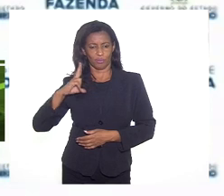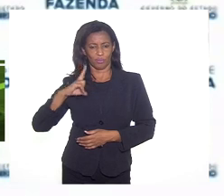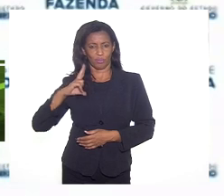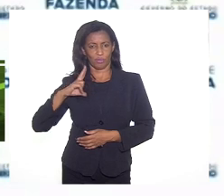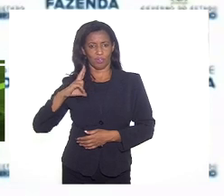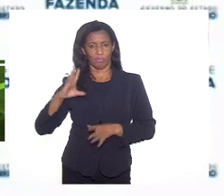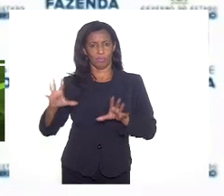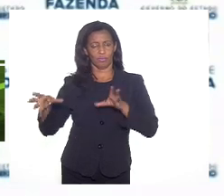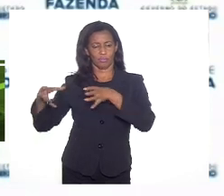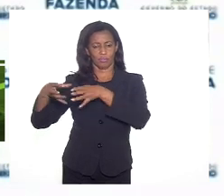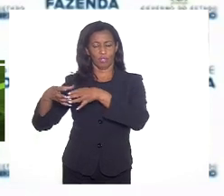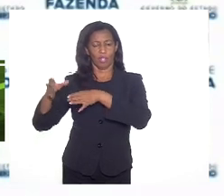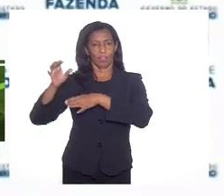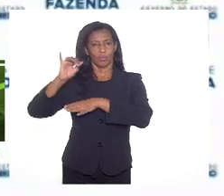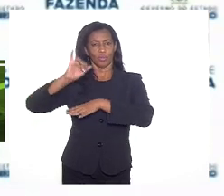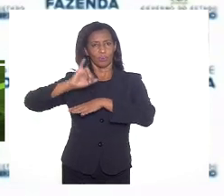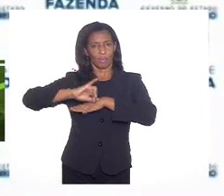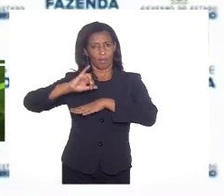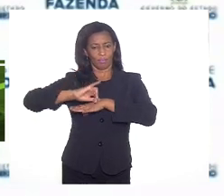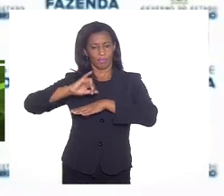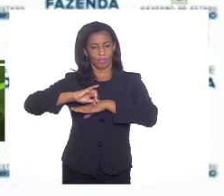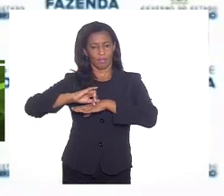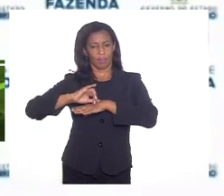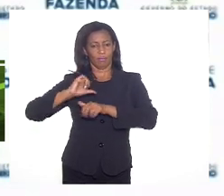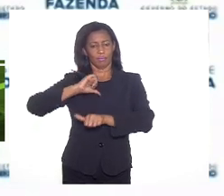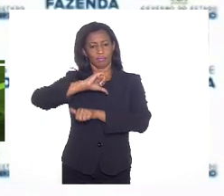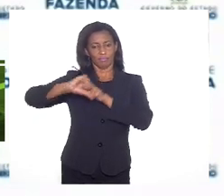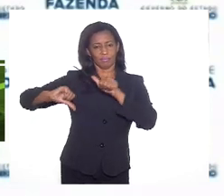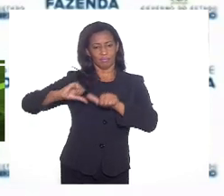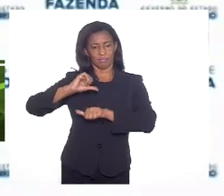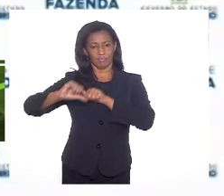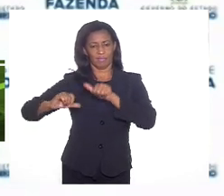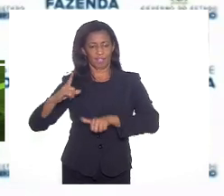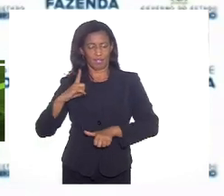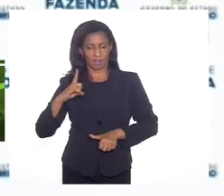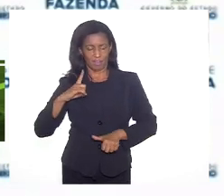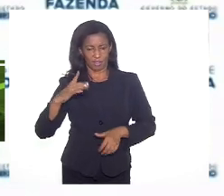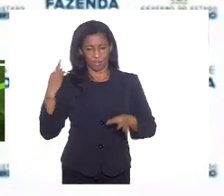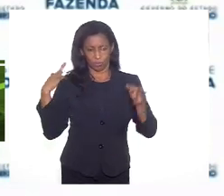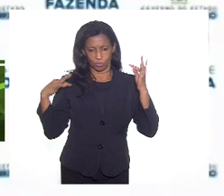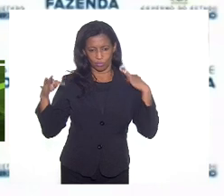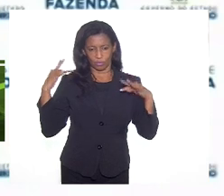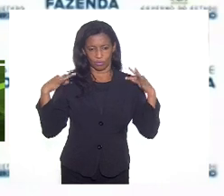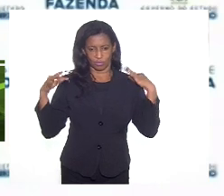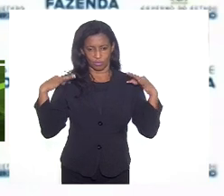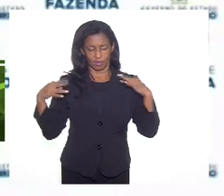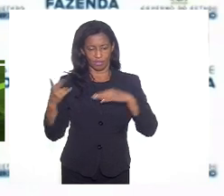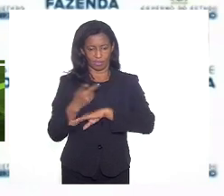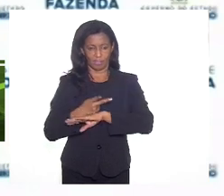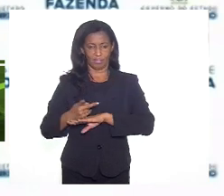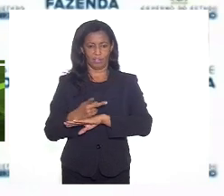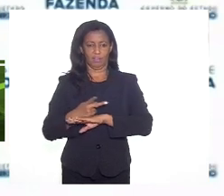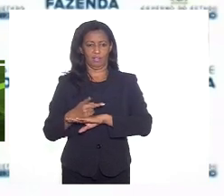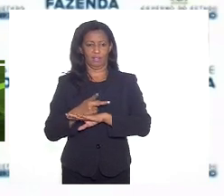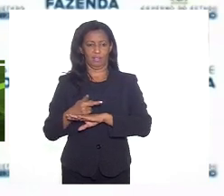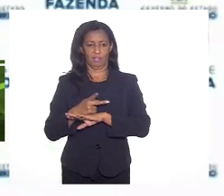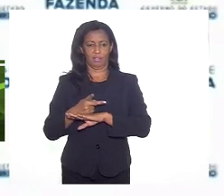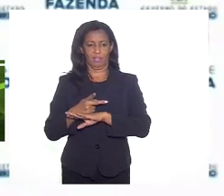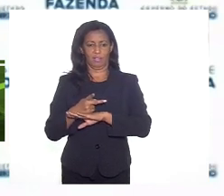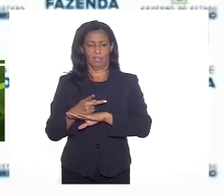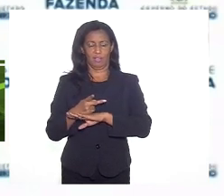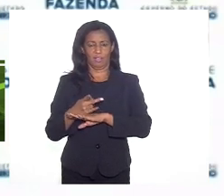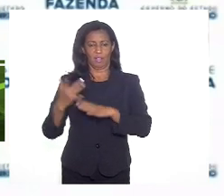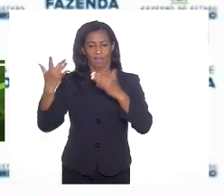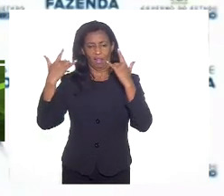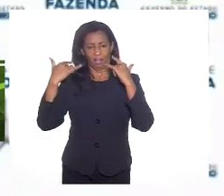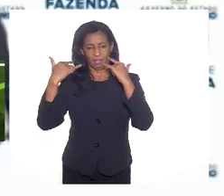região metropolitana, que acabou se transformando no Rio. A gente precisa de ter um turismo que busque atração, como se